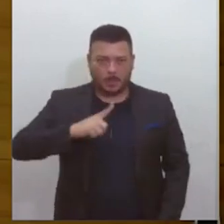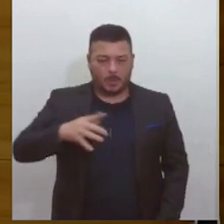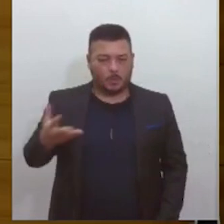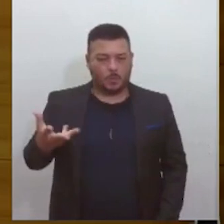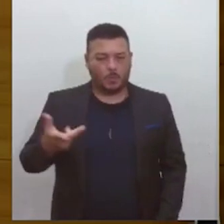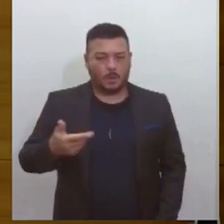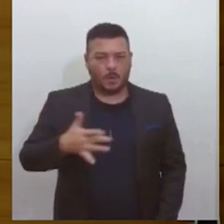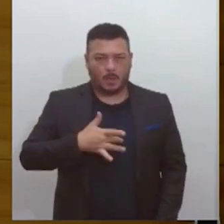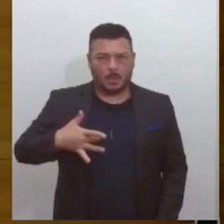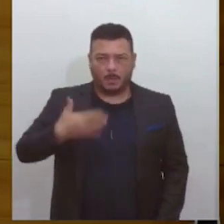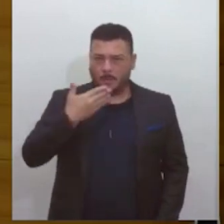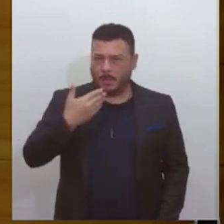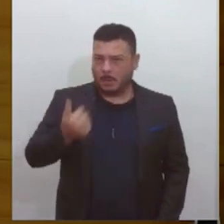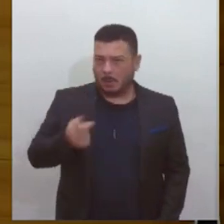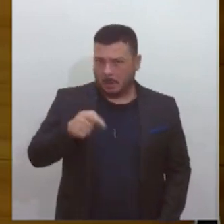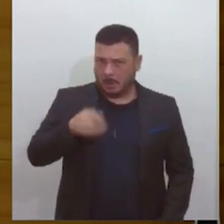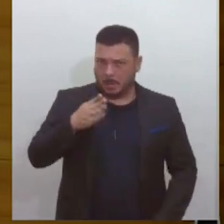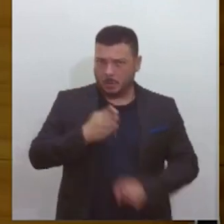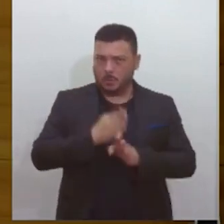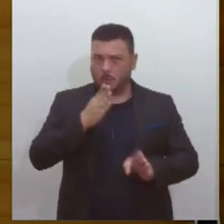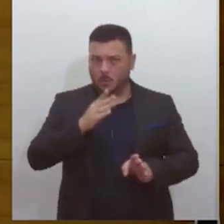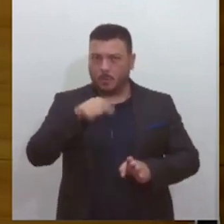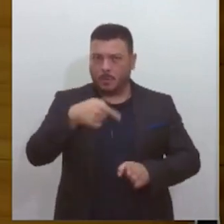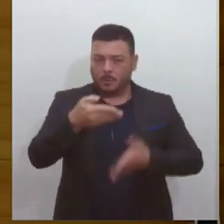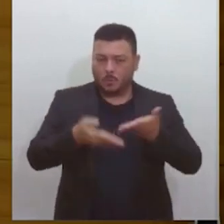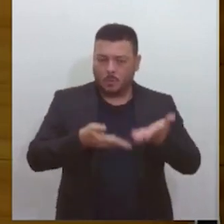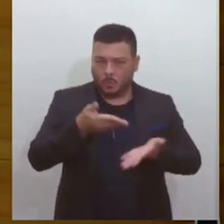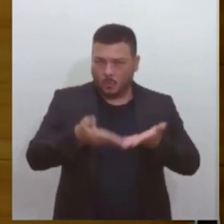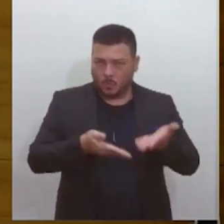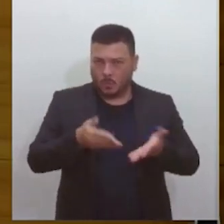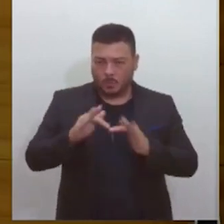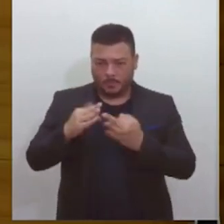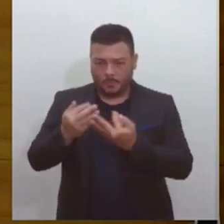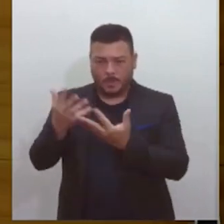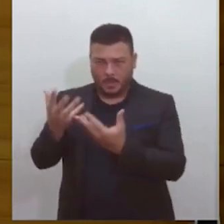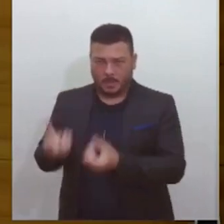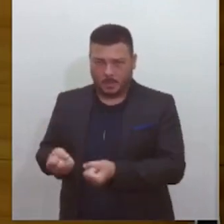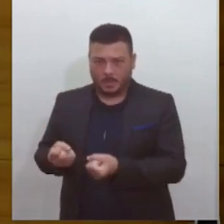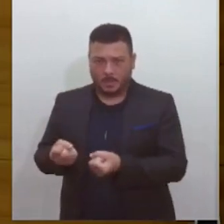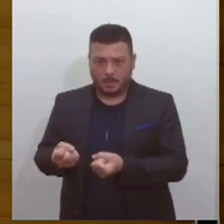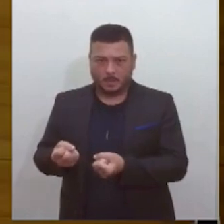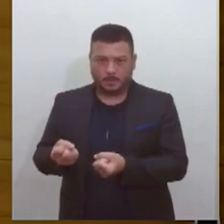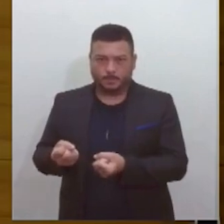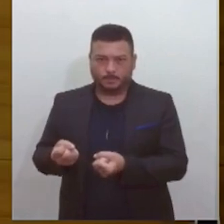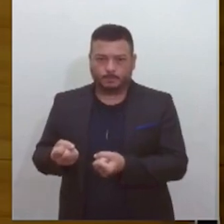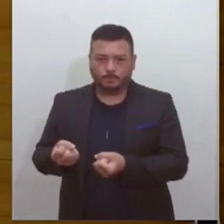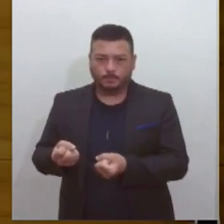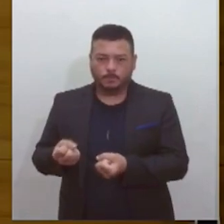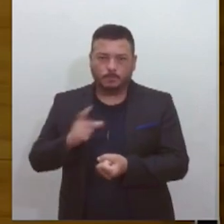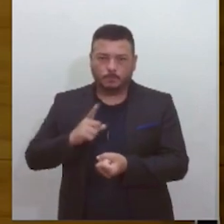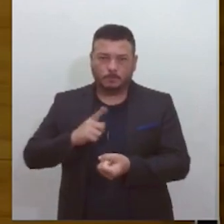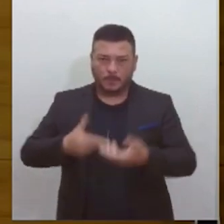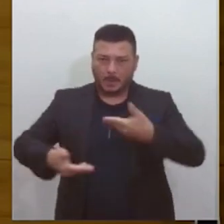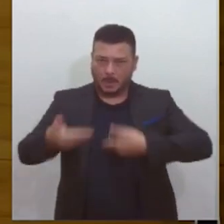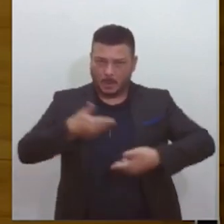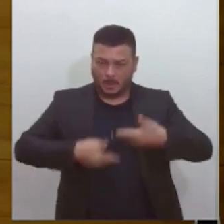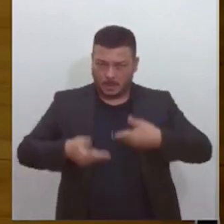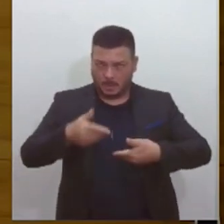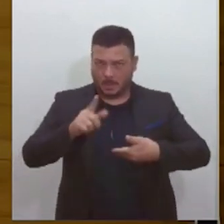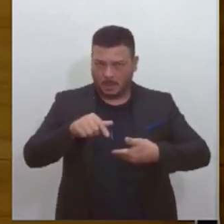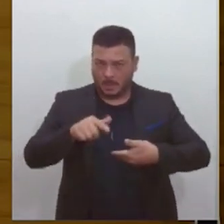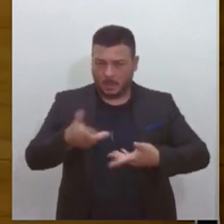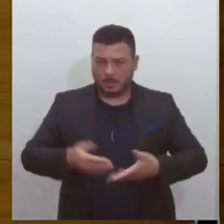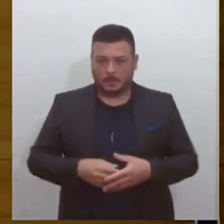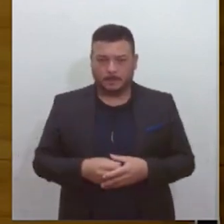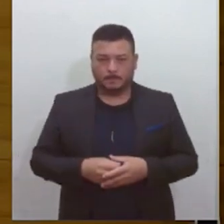a partir daquele momento que se permite, que os pais permitem que a criança receba esse acolhimento especializado.